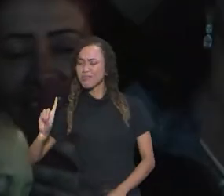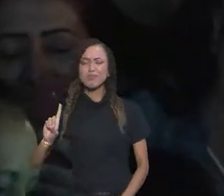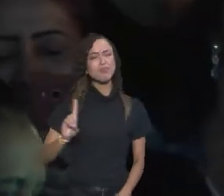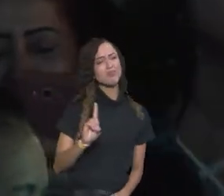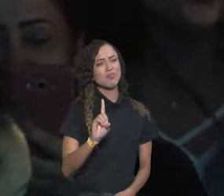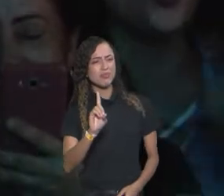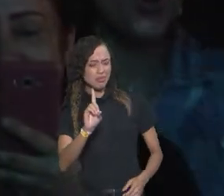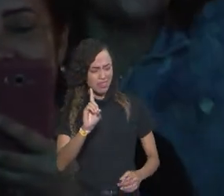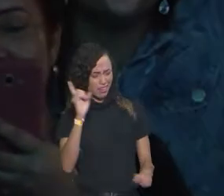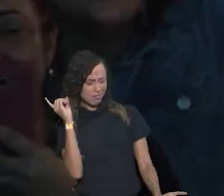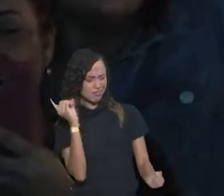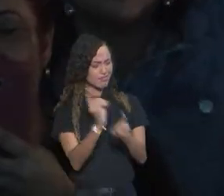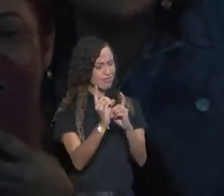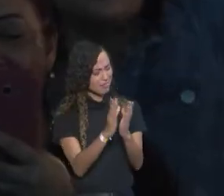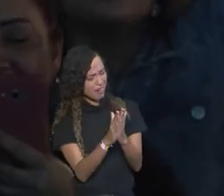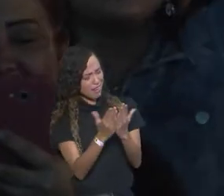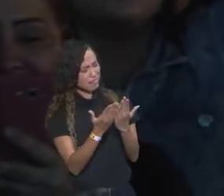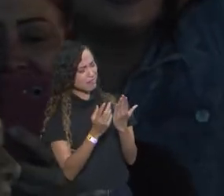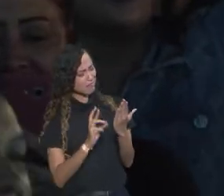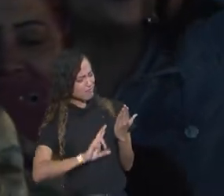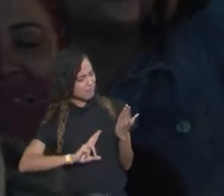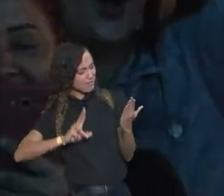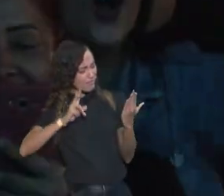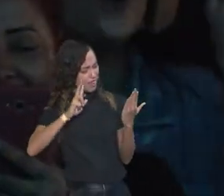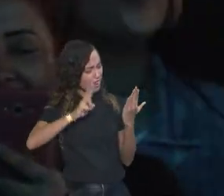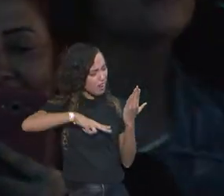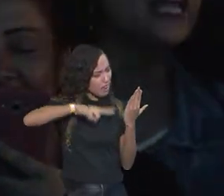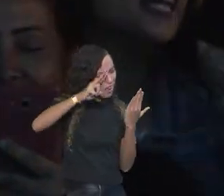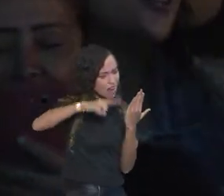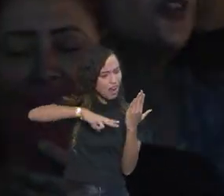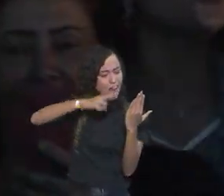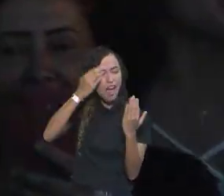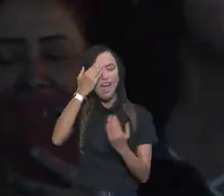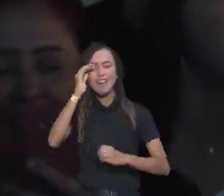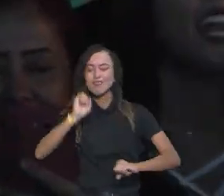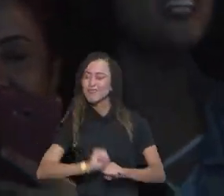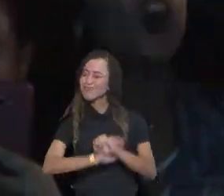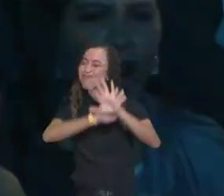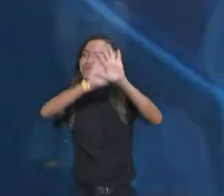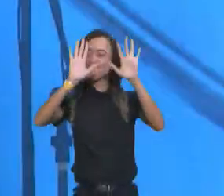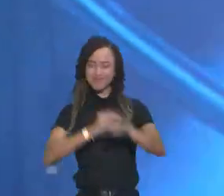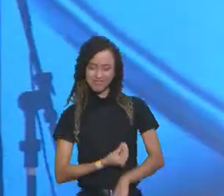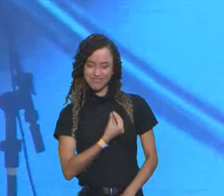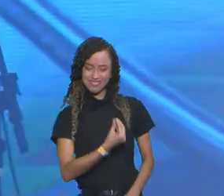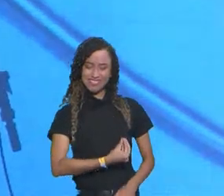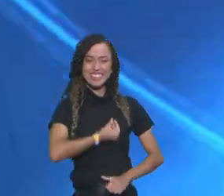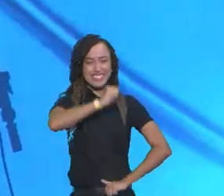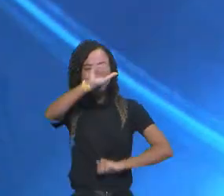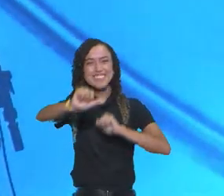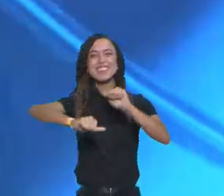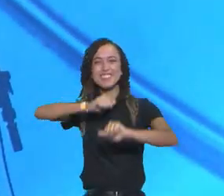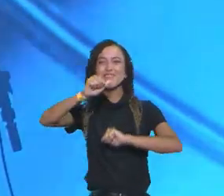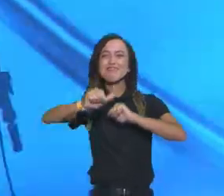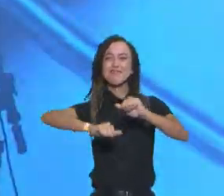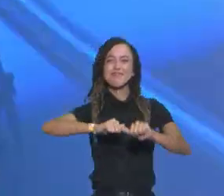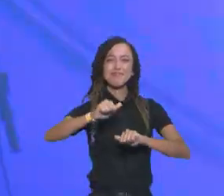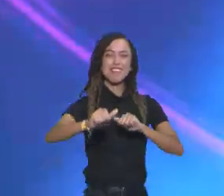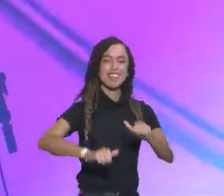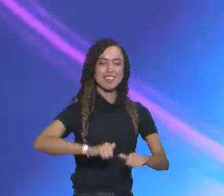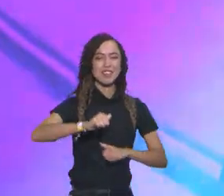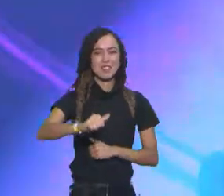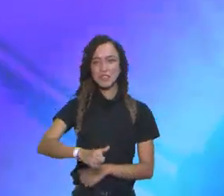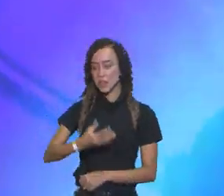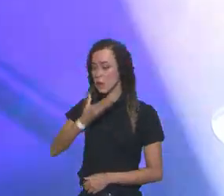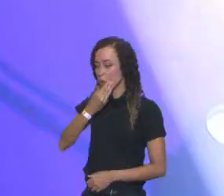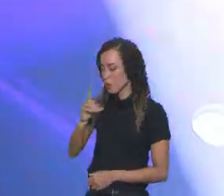de um homenzinho a bíblia encontrou e tudo que era Jesus em